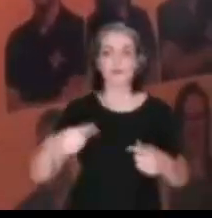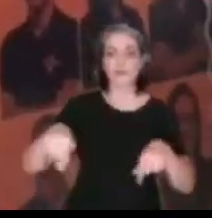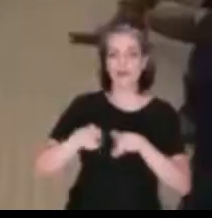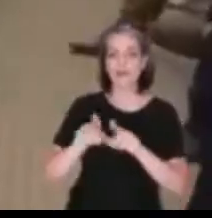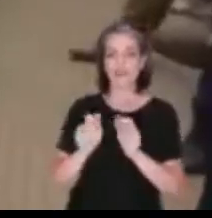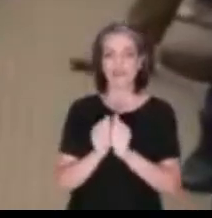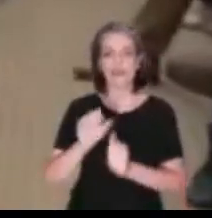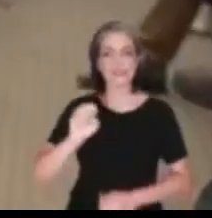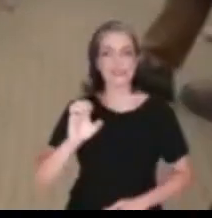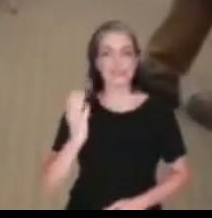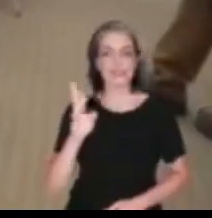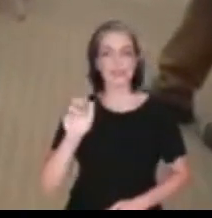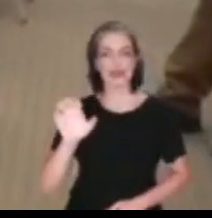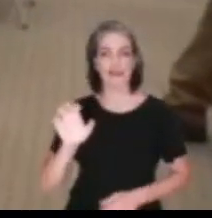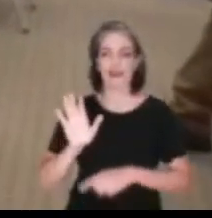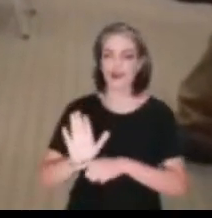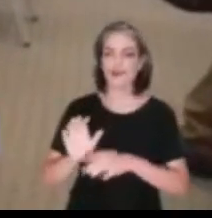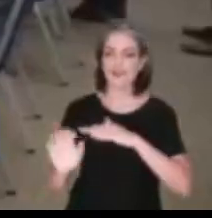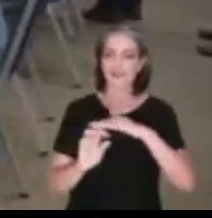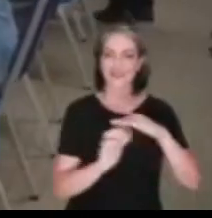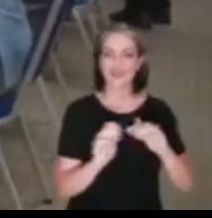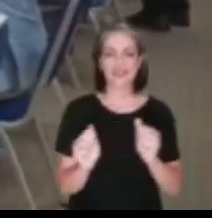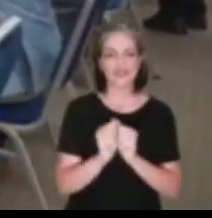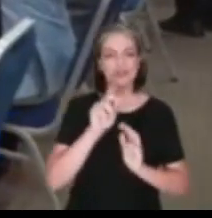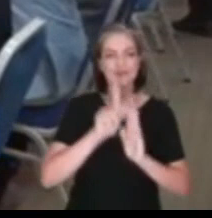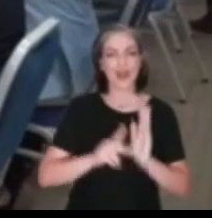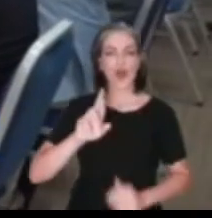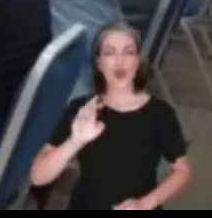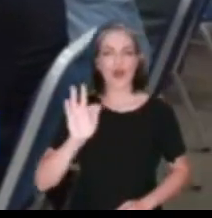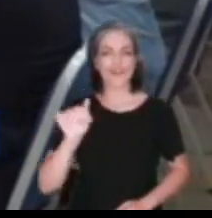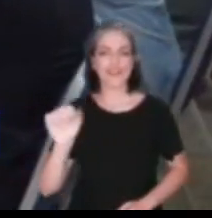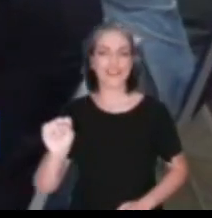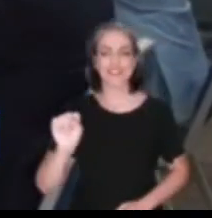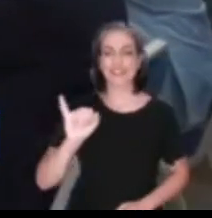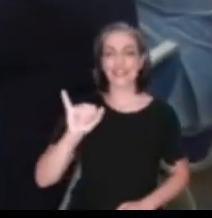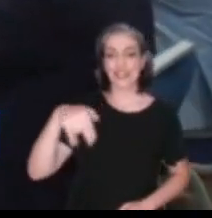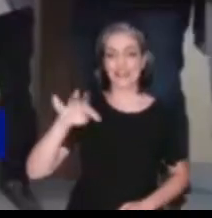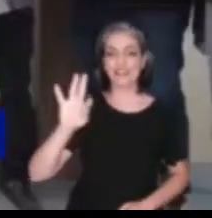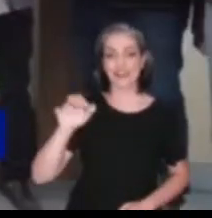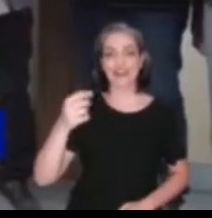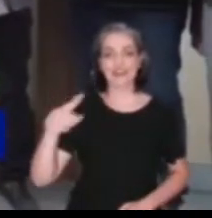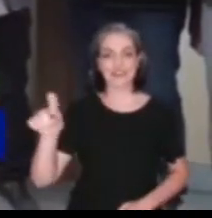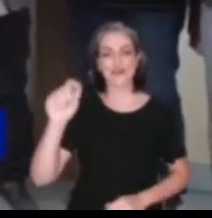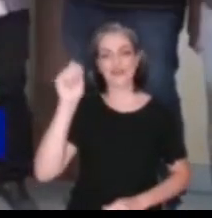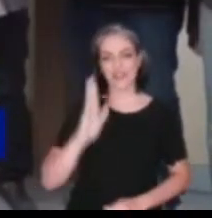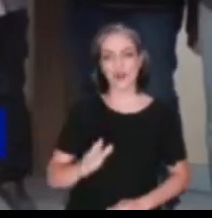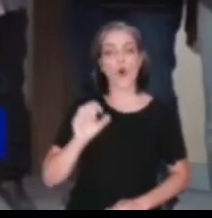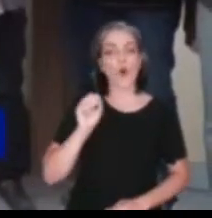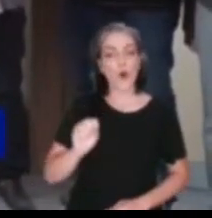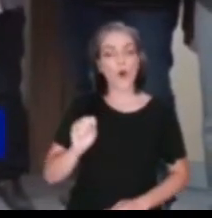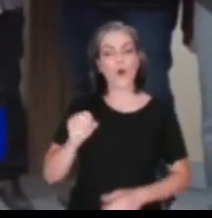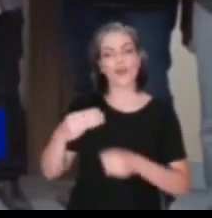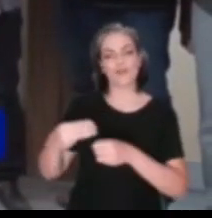o SEBRAE vai fortalecer cadeias produtivas em conjunto com o programa Rotas de Integração Nacional. 8 municípios potiguares